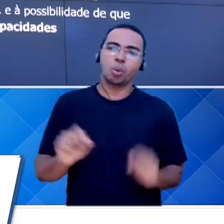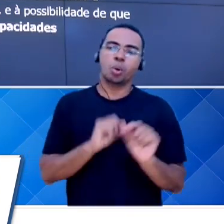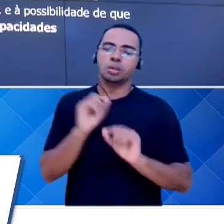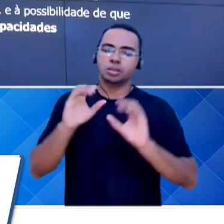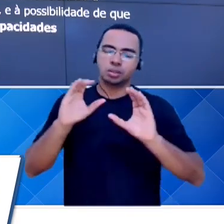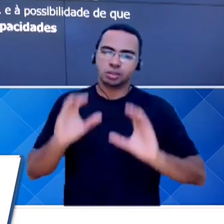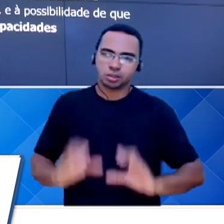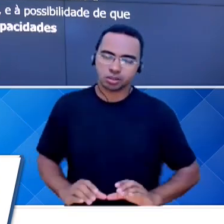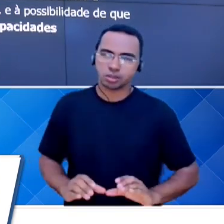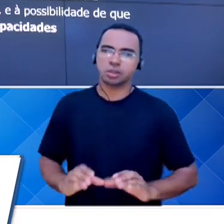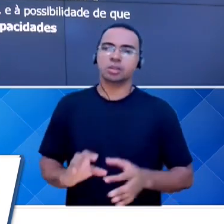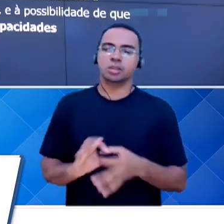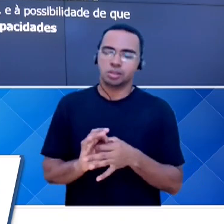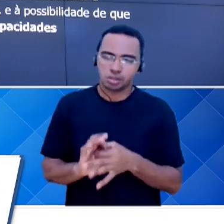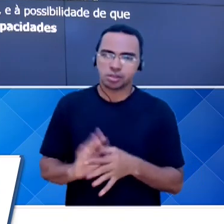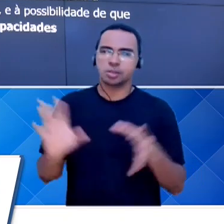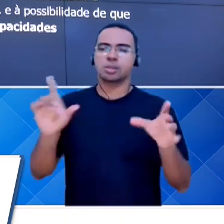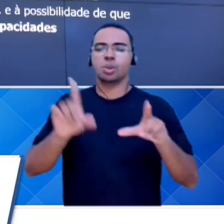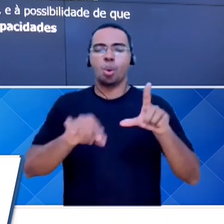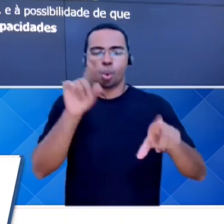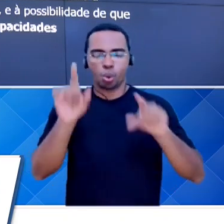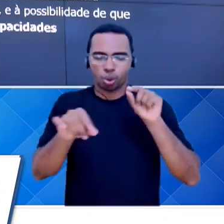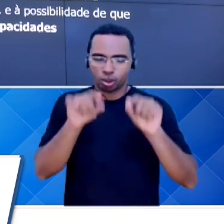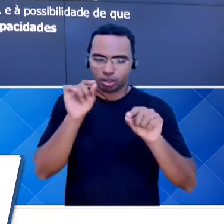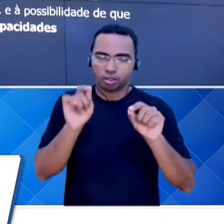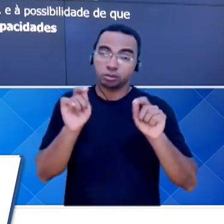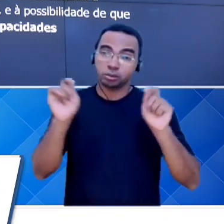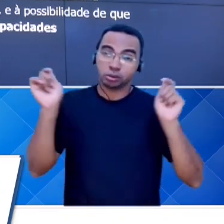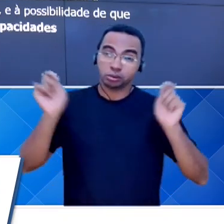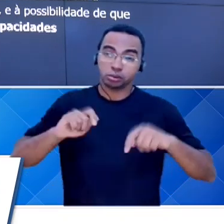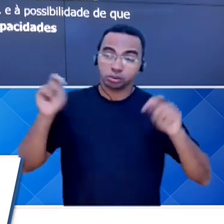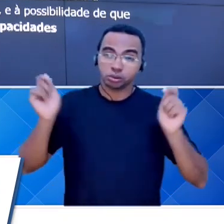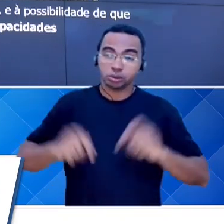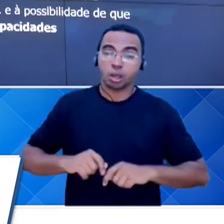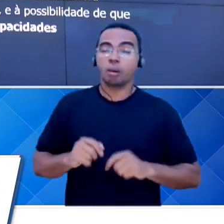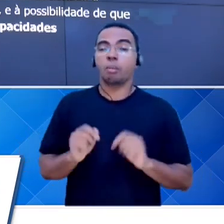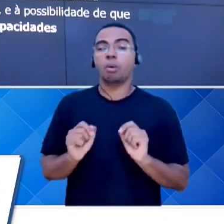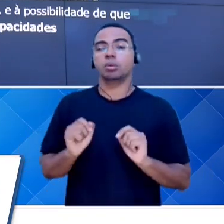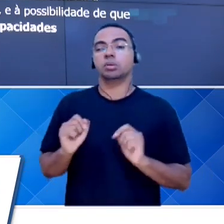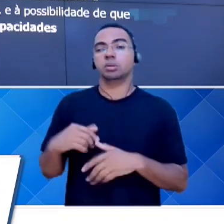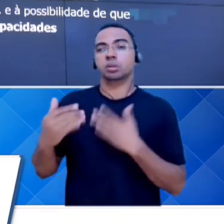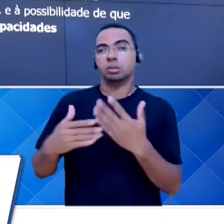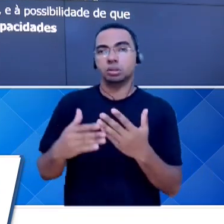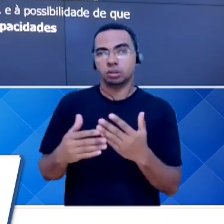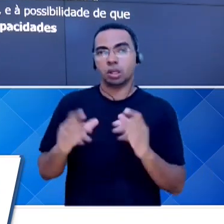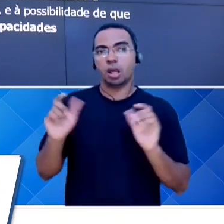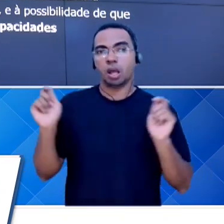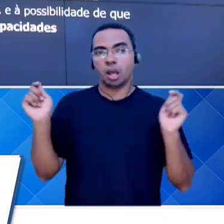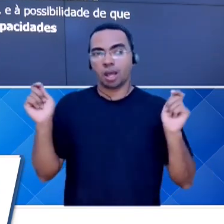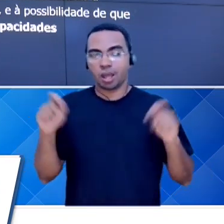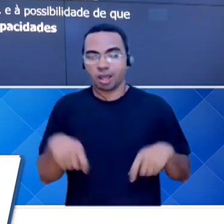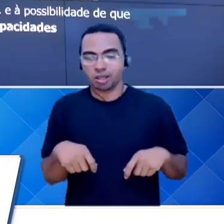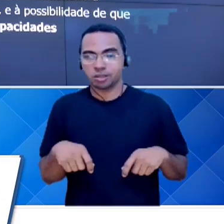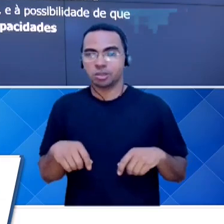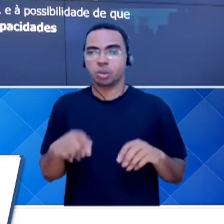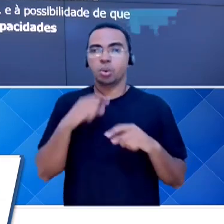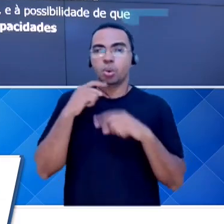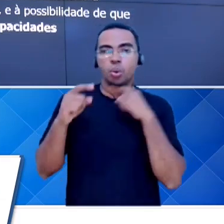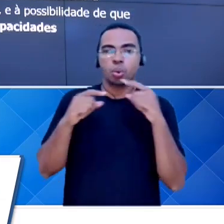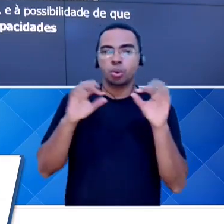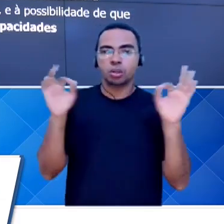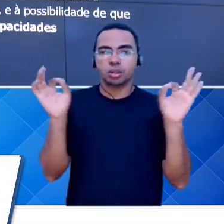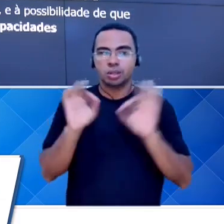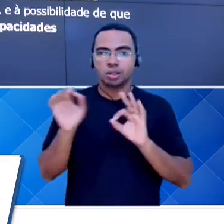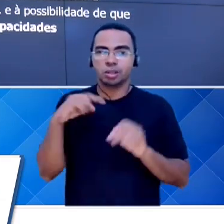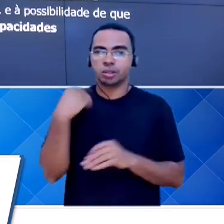com liberdade de escolha e possibilidade que possam desenvolver as suas capacidades, e sem dúvida nenhuma, nós vamos